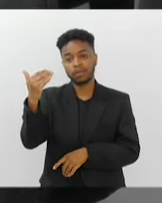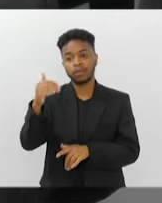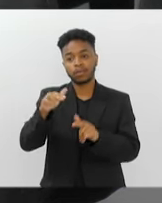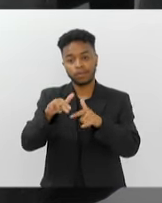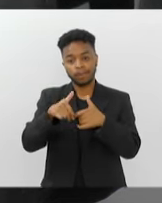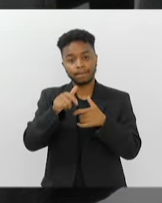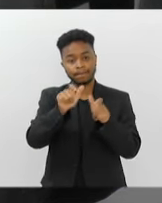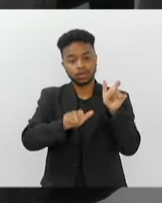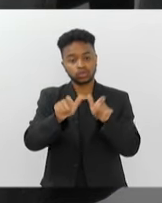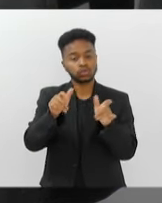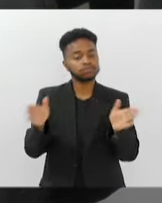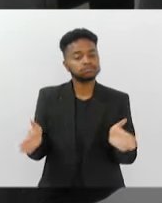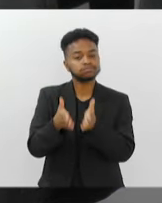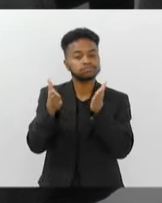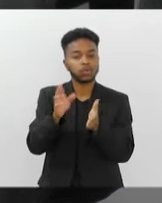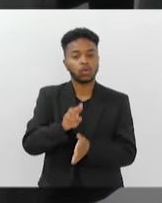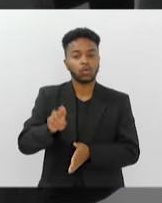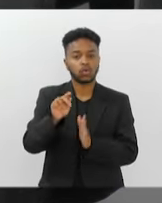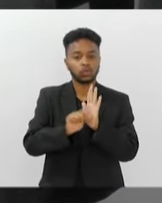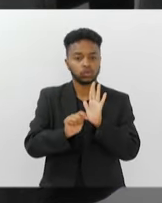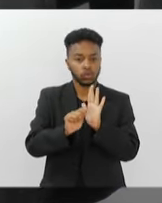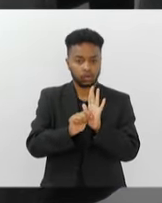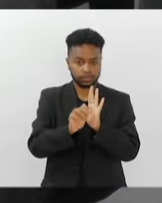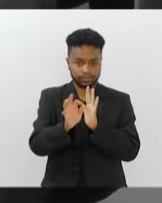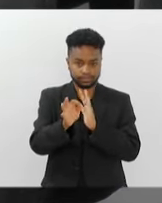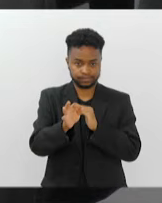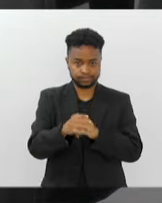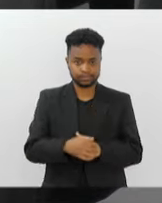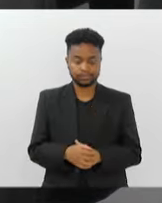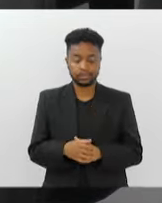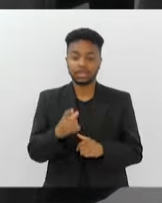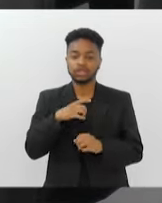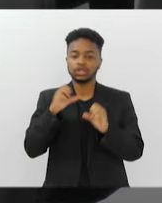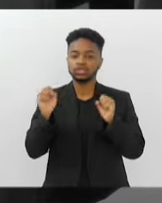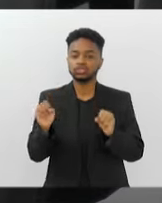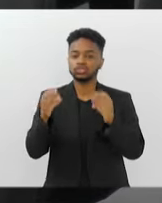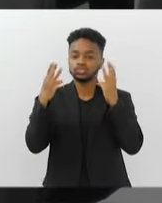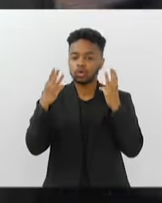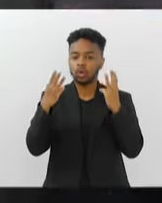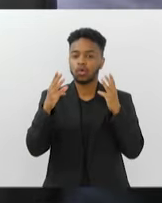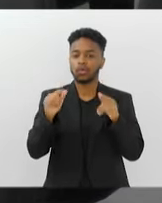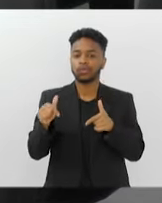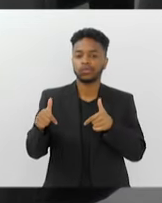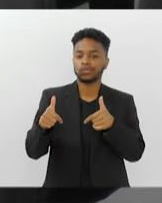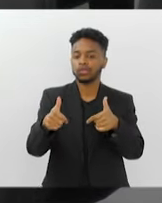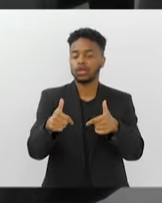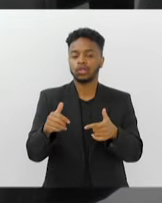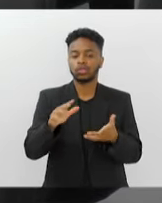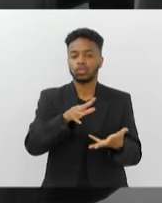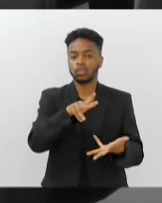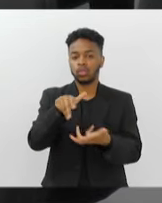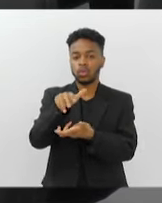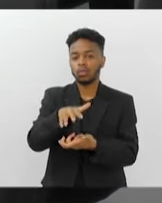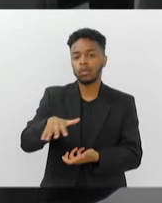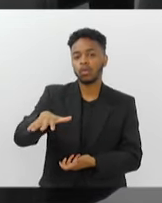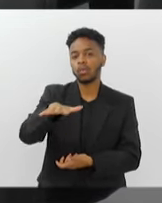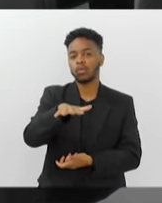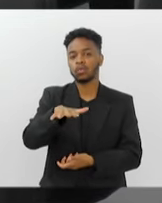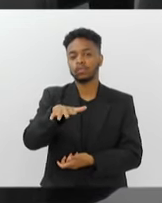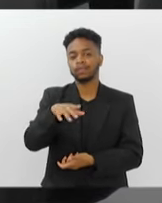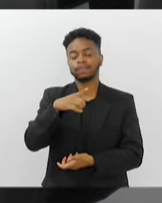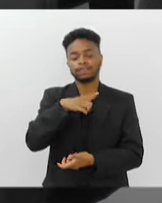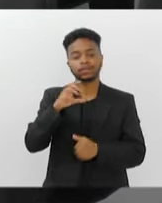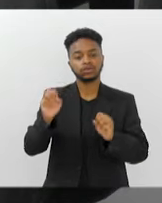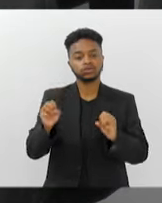aqueles que estimulam o uso das drogas né os shows que eles fazem pelo mundo afora são